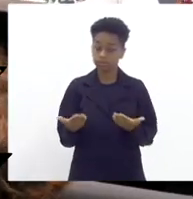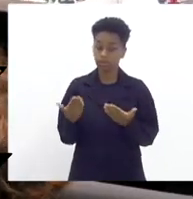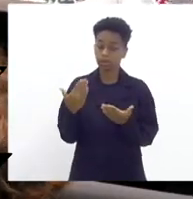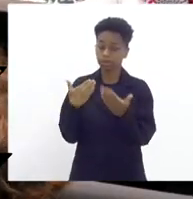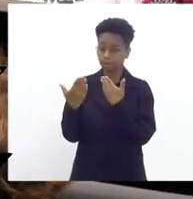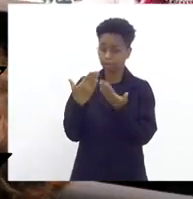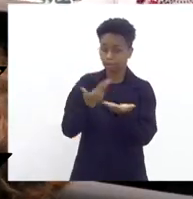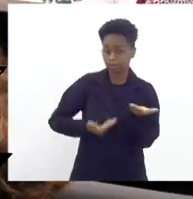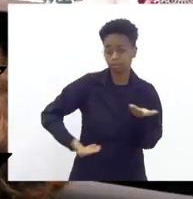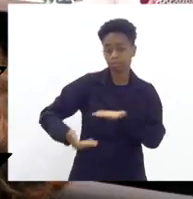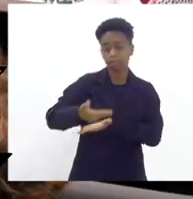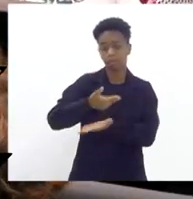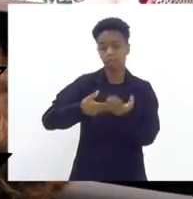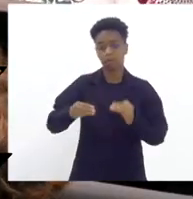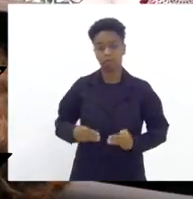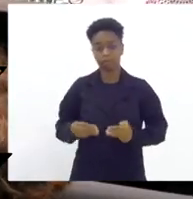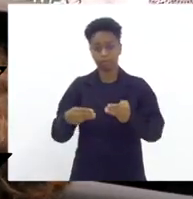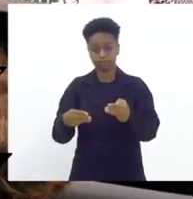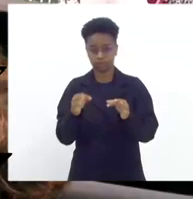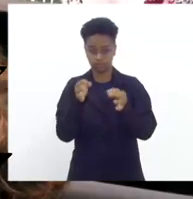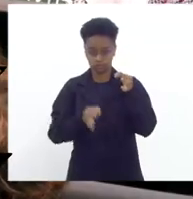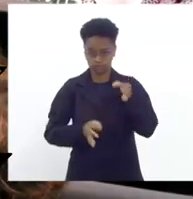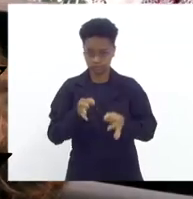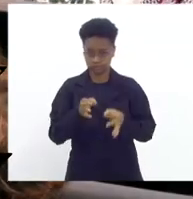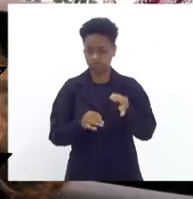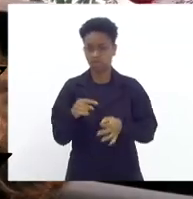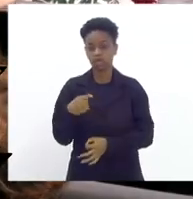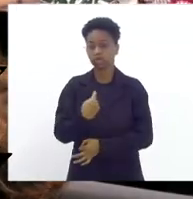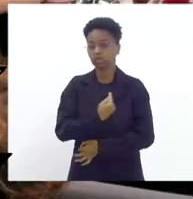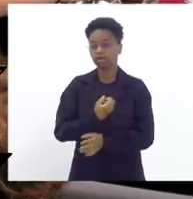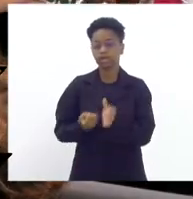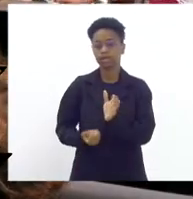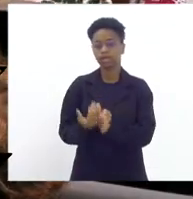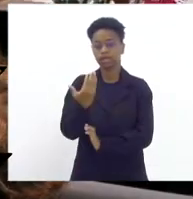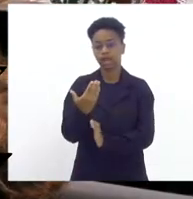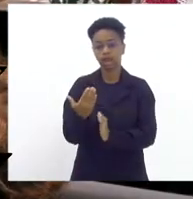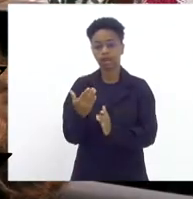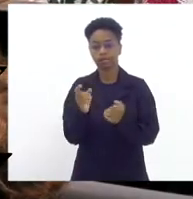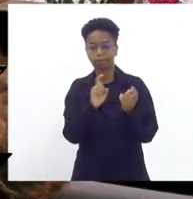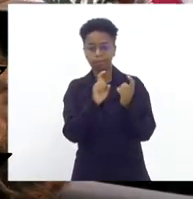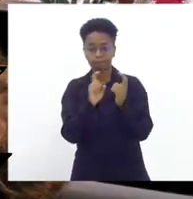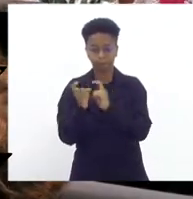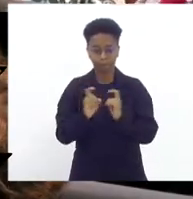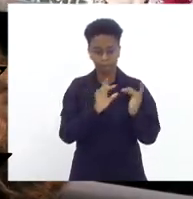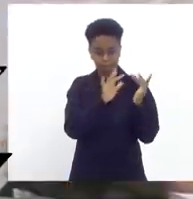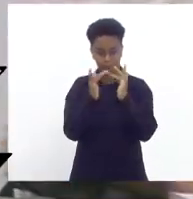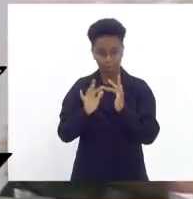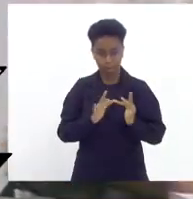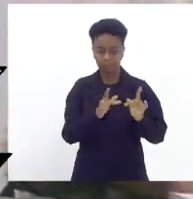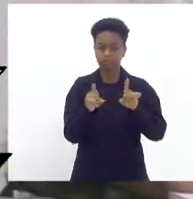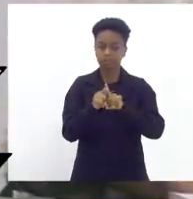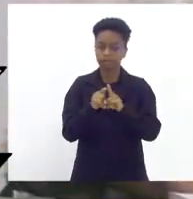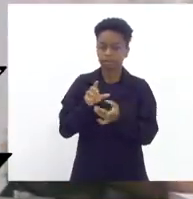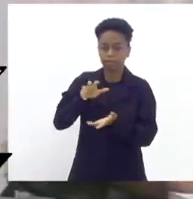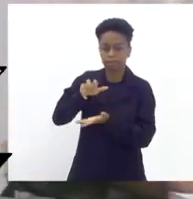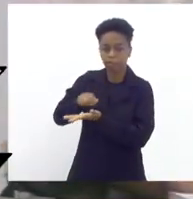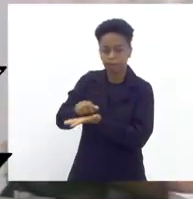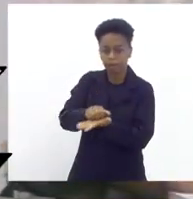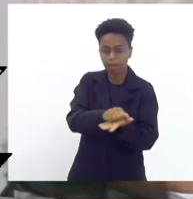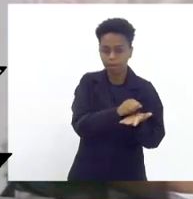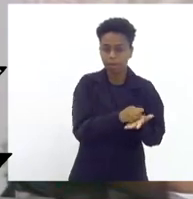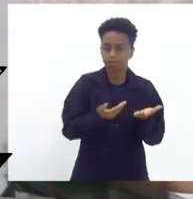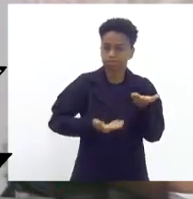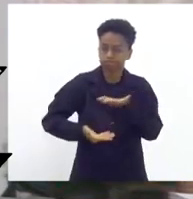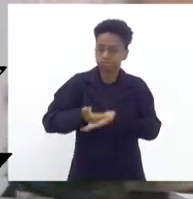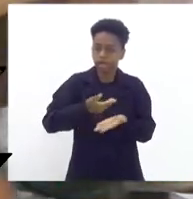diálogo com Ministério da Justiça nós estamos produzindo algumas articulações e protocolamos nesta semana